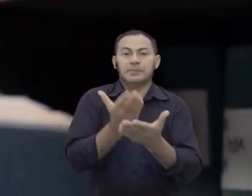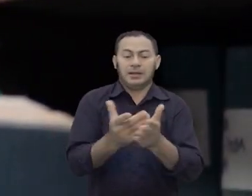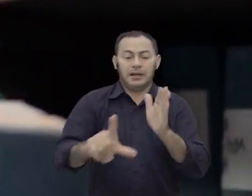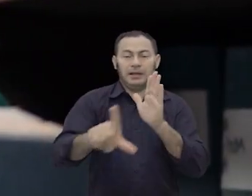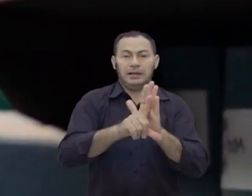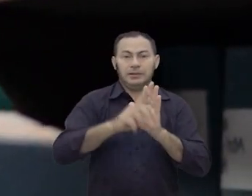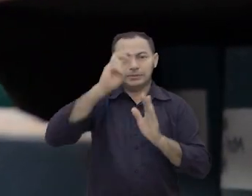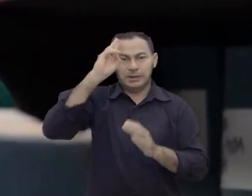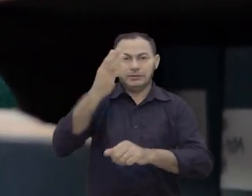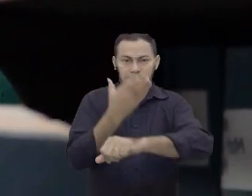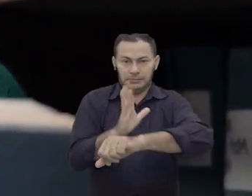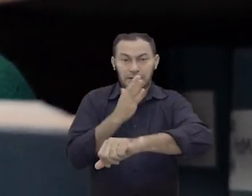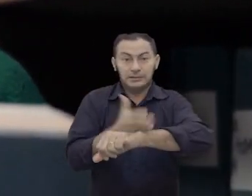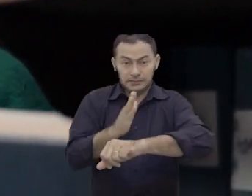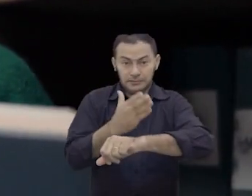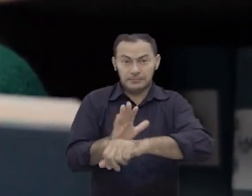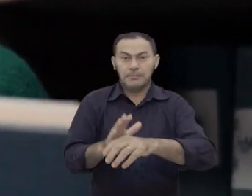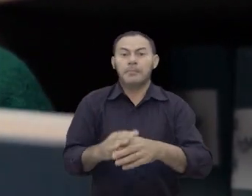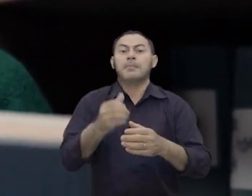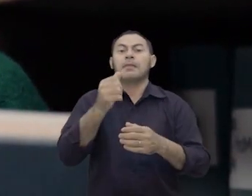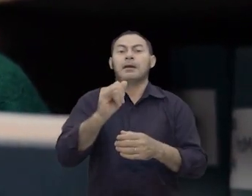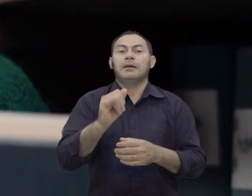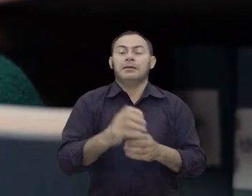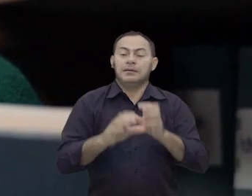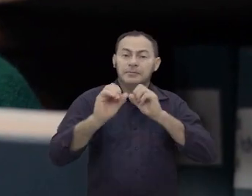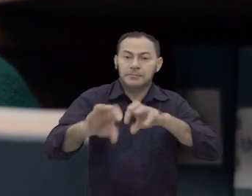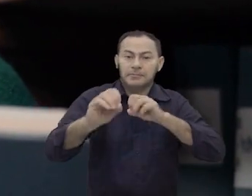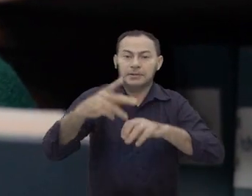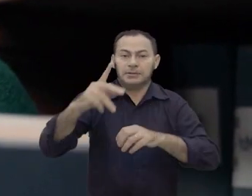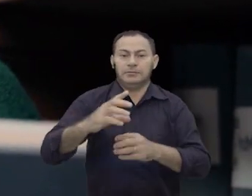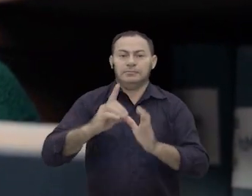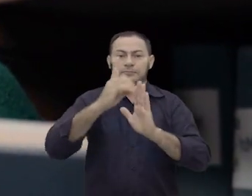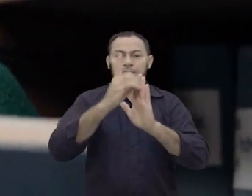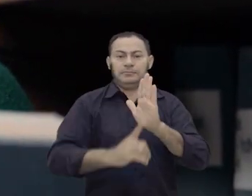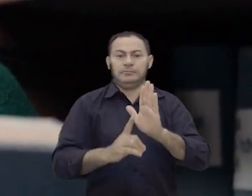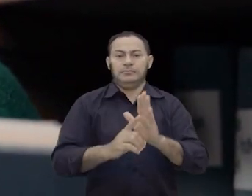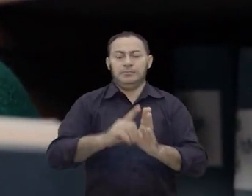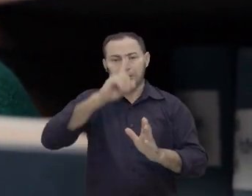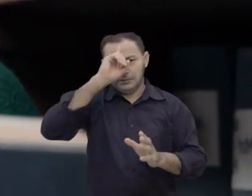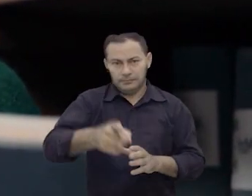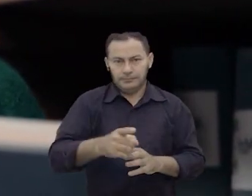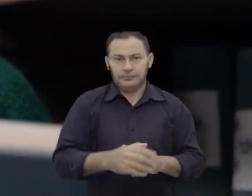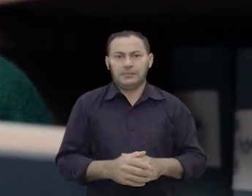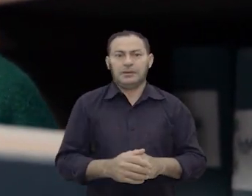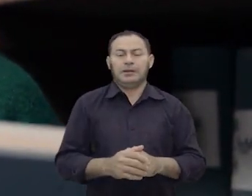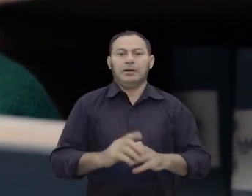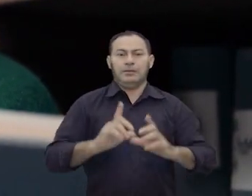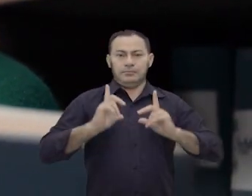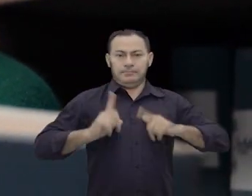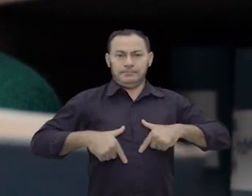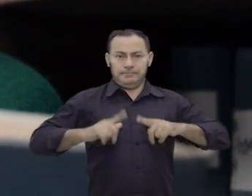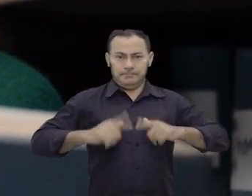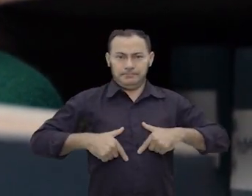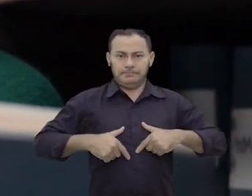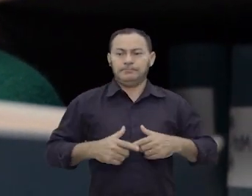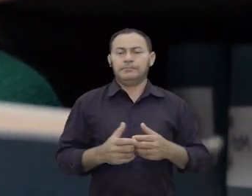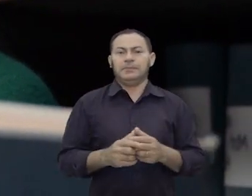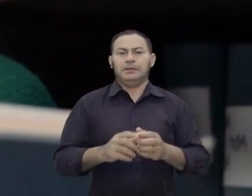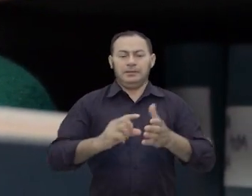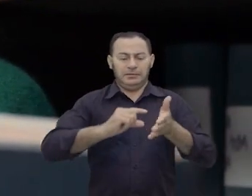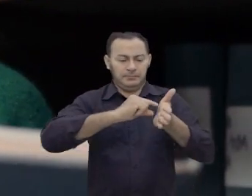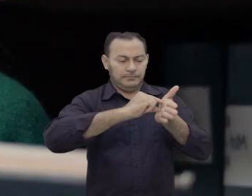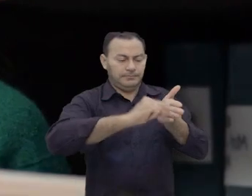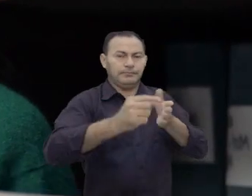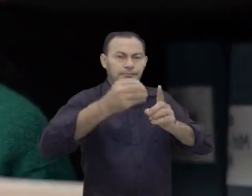dedicar-se a estudar a lei do Senhor e a praticá-la, e a ensinar os seus decretos e mandamentos aos